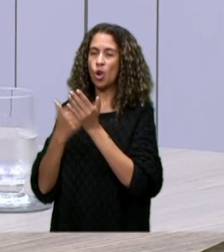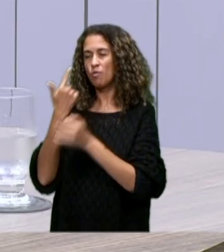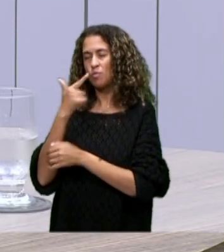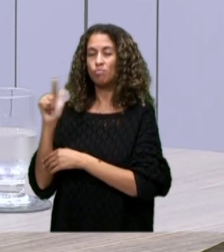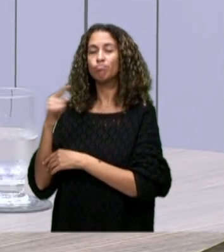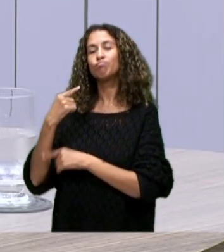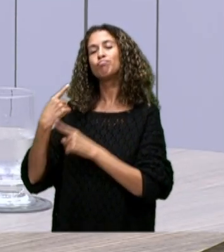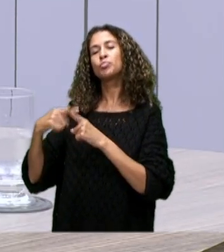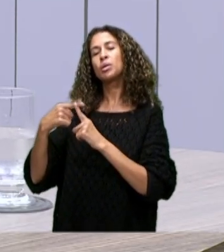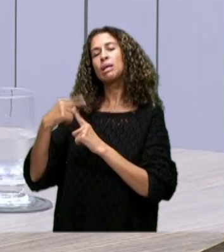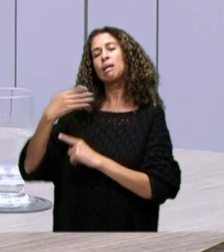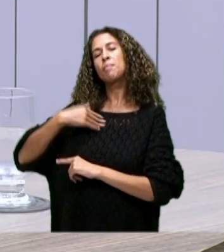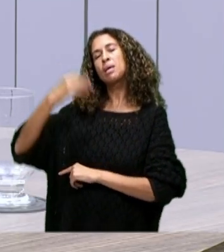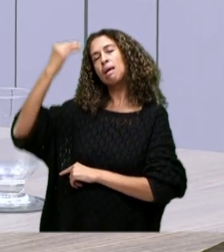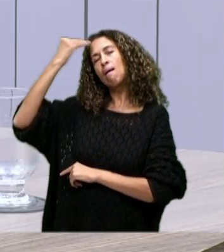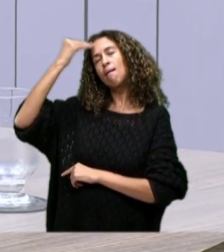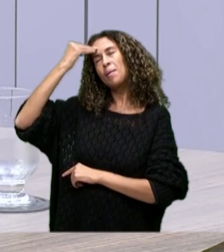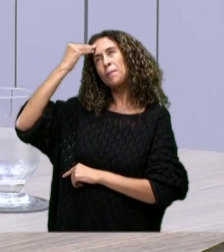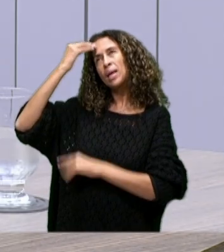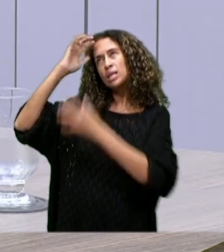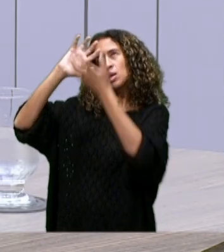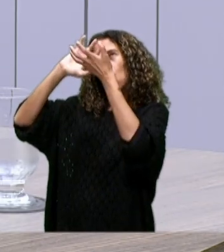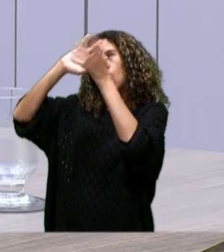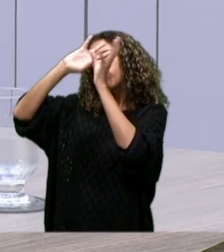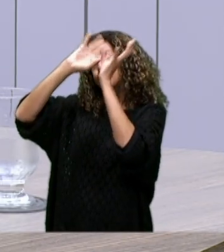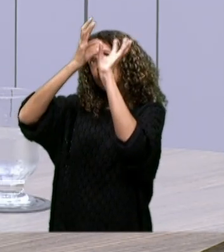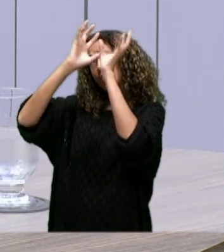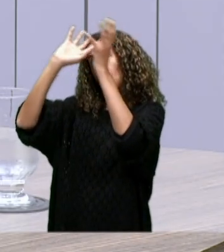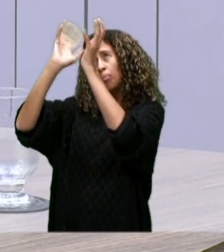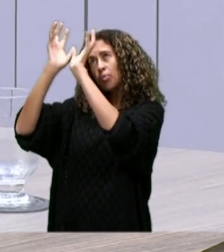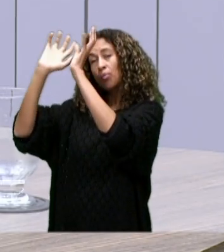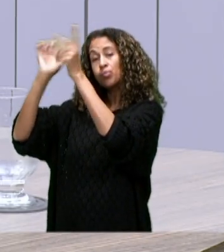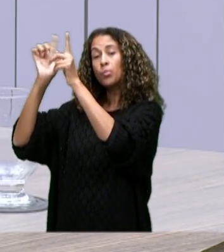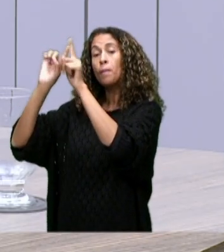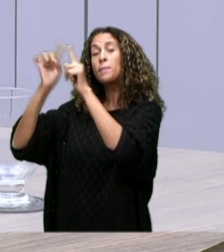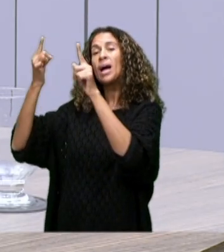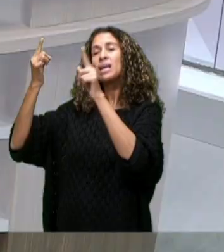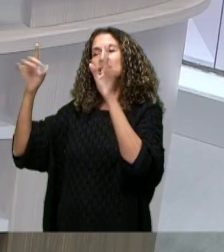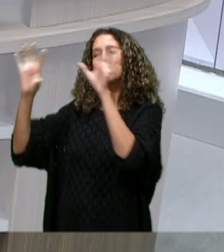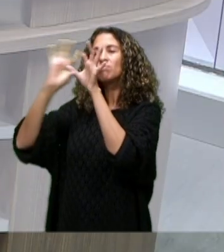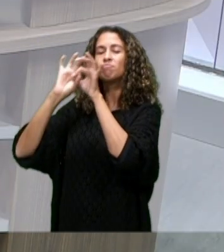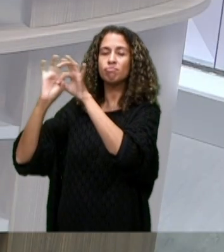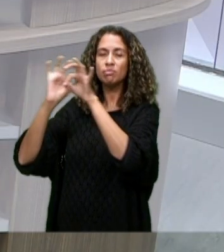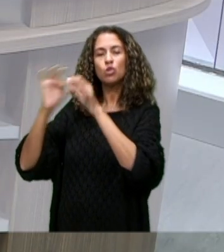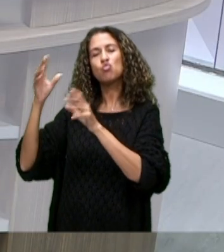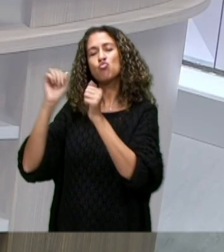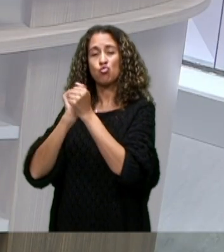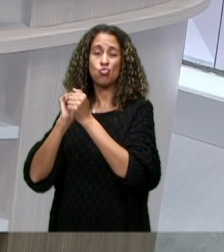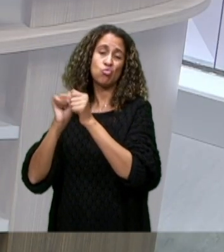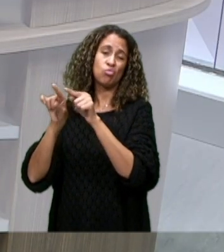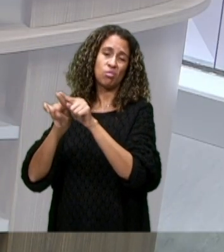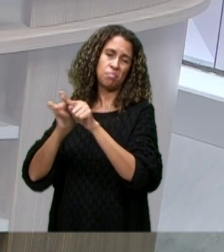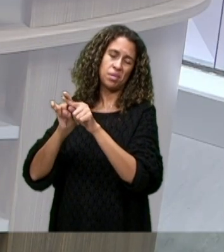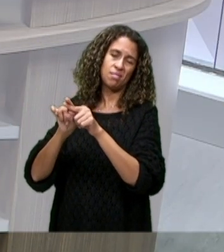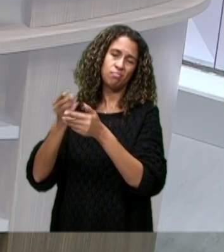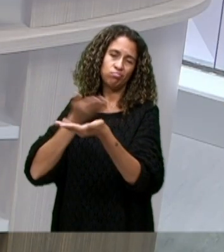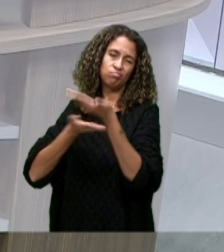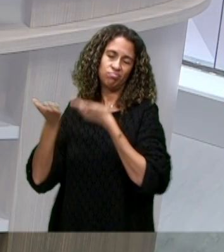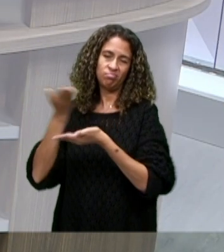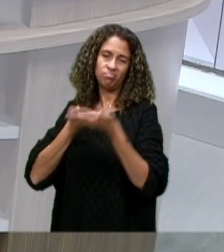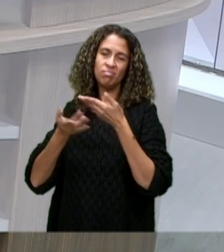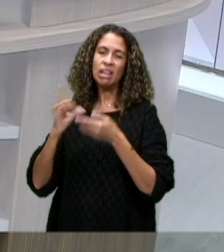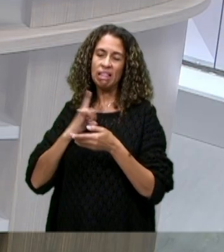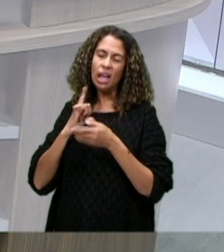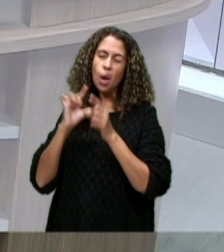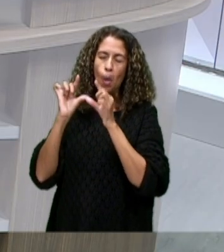minha cabeça eles são de universos diferentes, universos mas que se compartilham de alguma forma. Então eles têm uma ligação